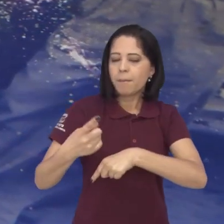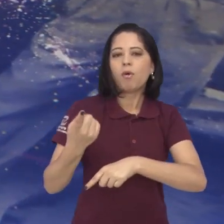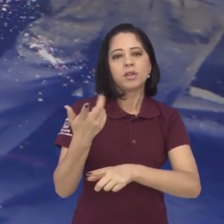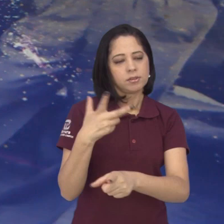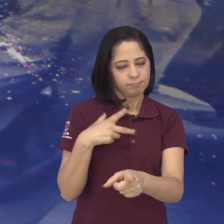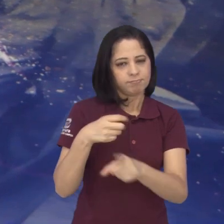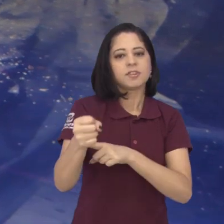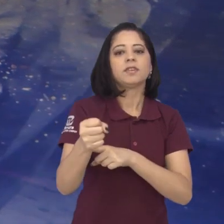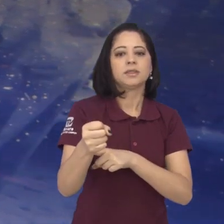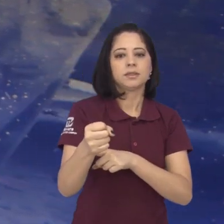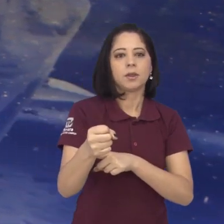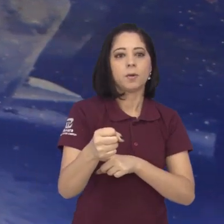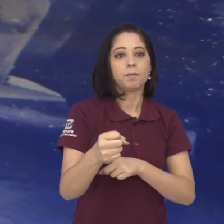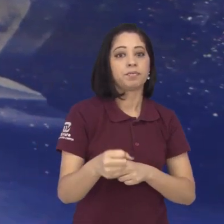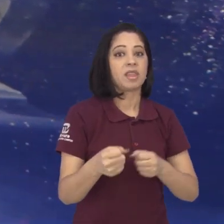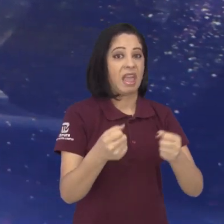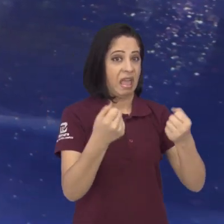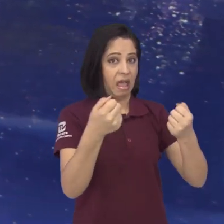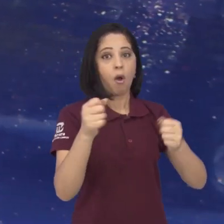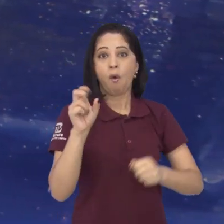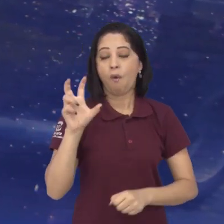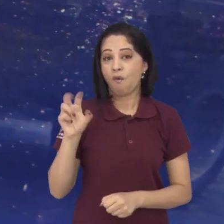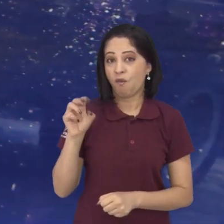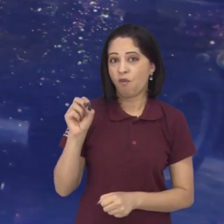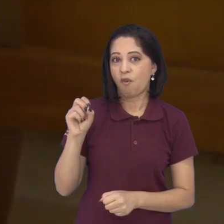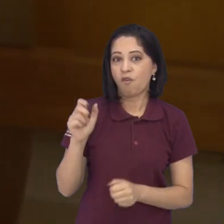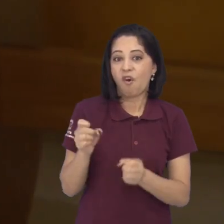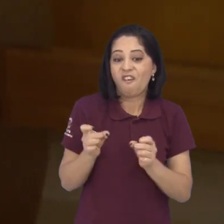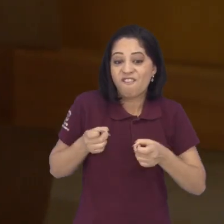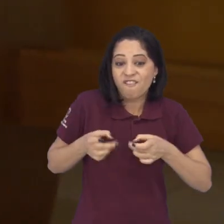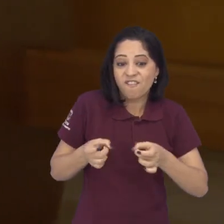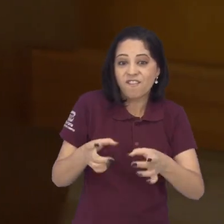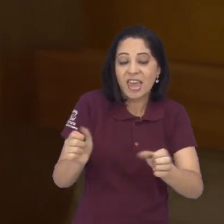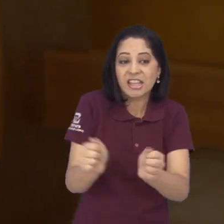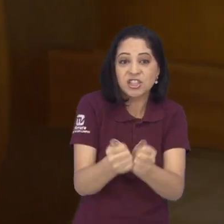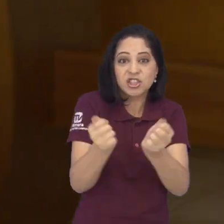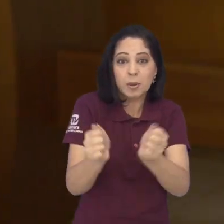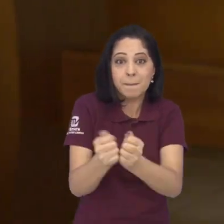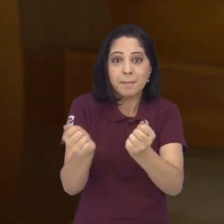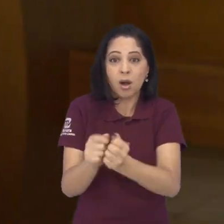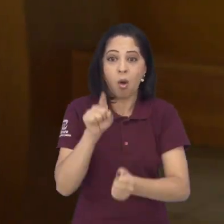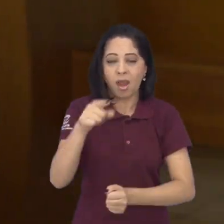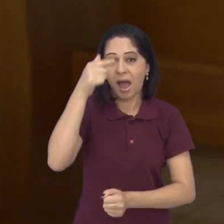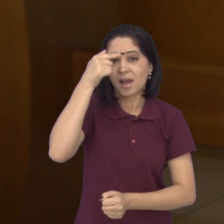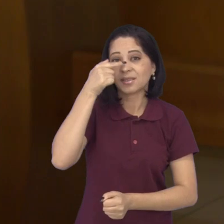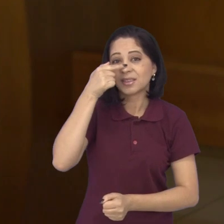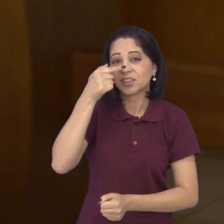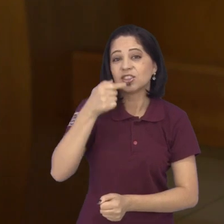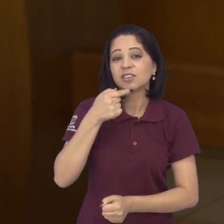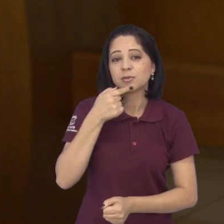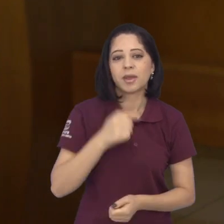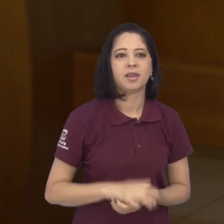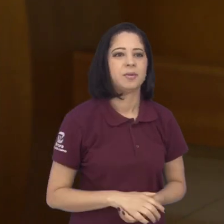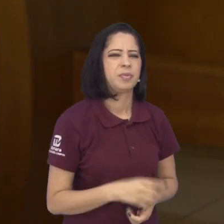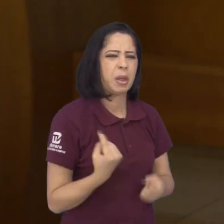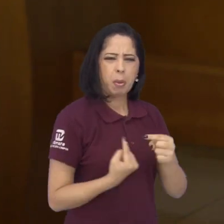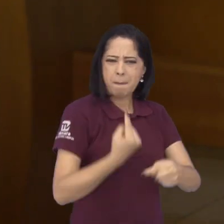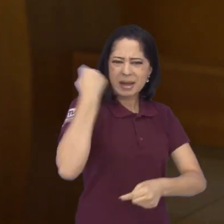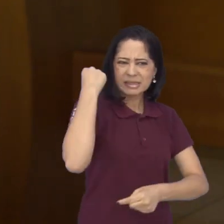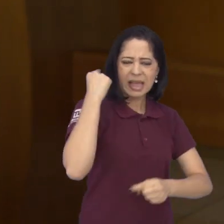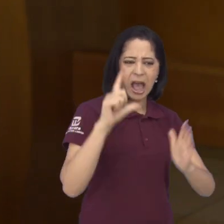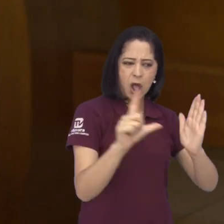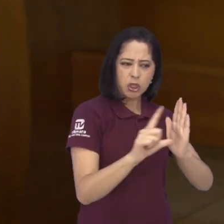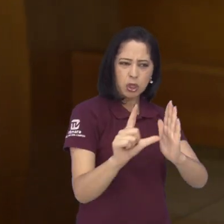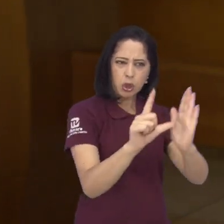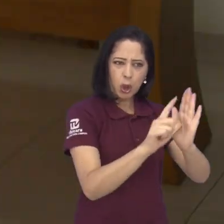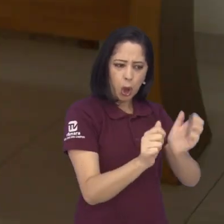conquistas, veio muito trabalho duro. Para recomeçar a vida, Cristina conta que os avós trabalharam vendendo pães pelas ruas do distrito